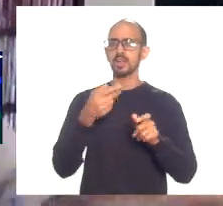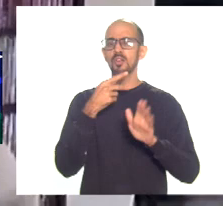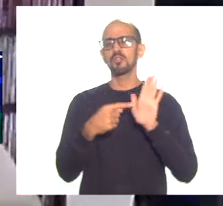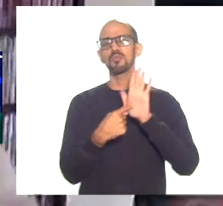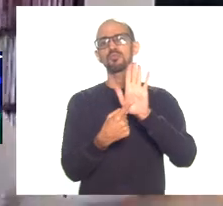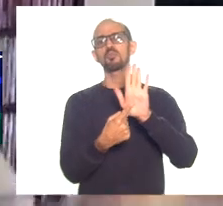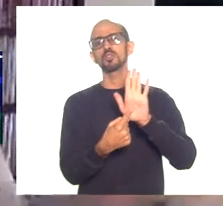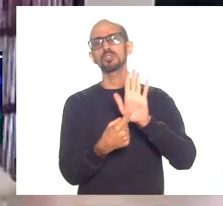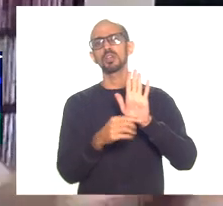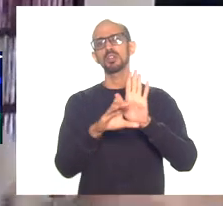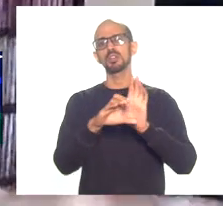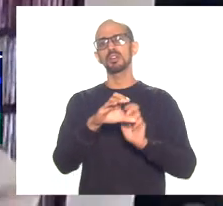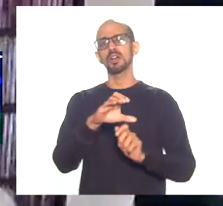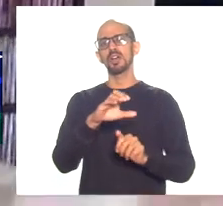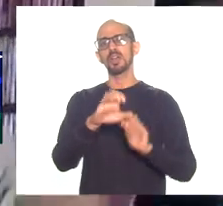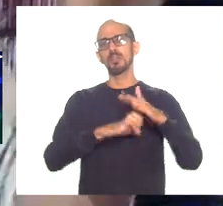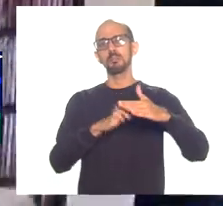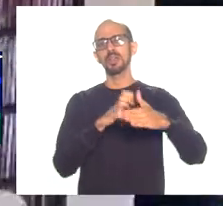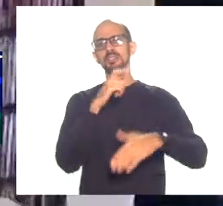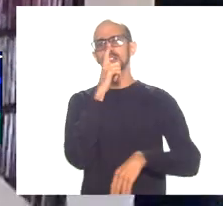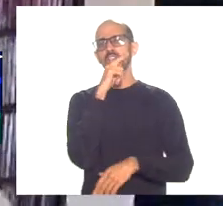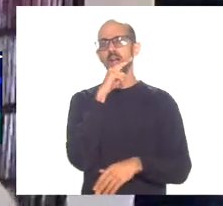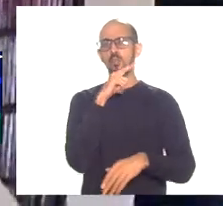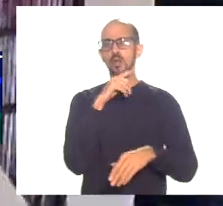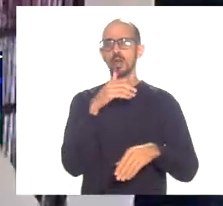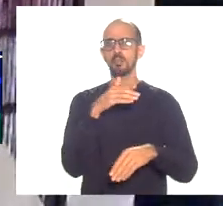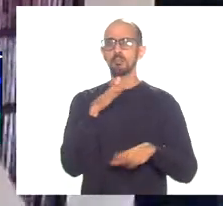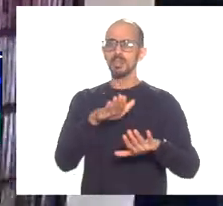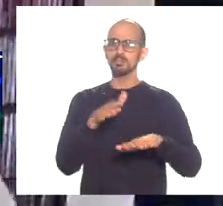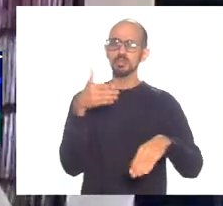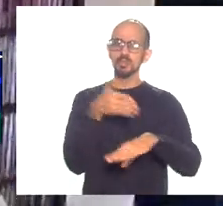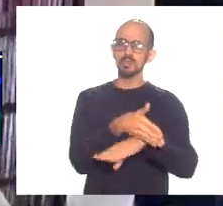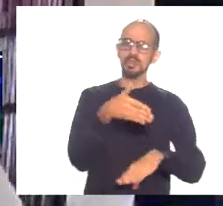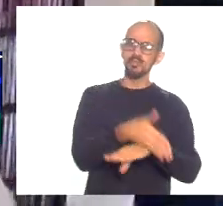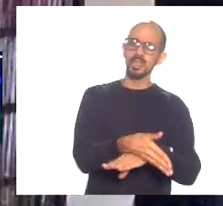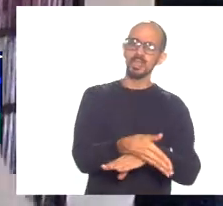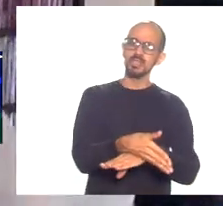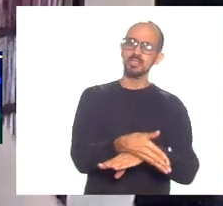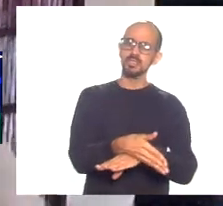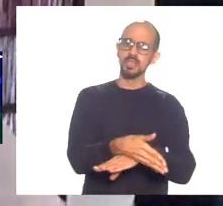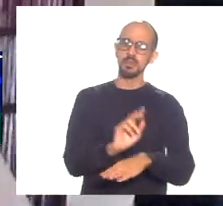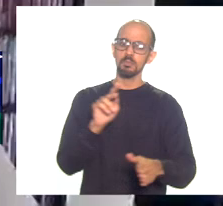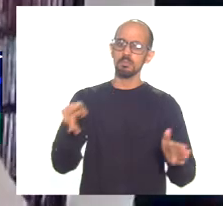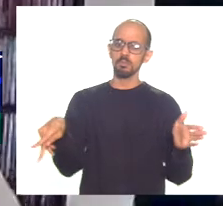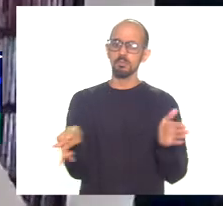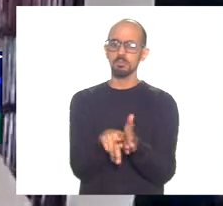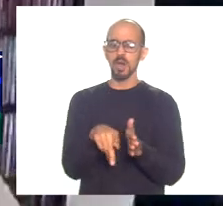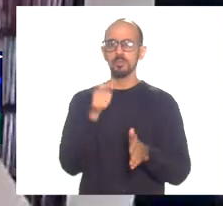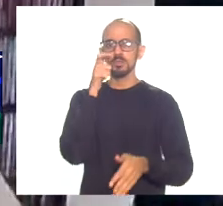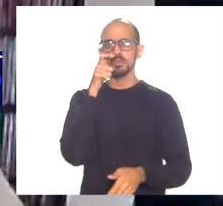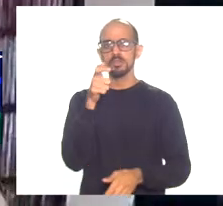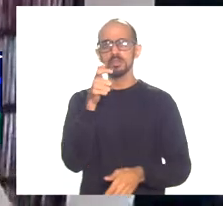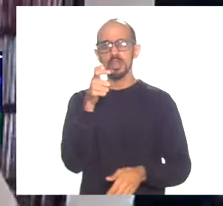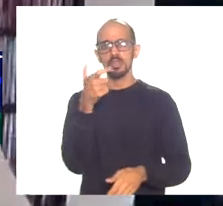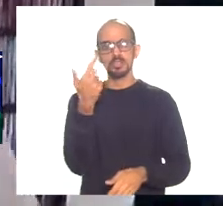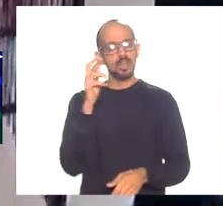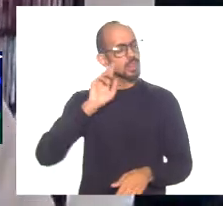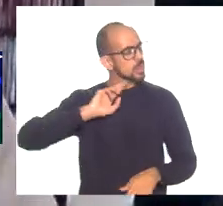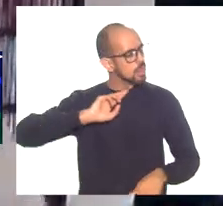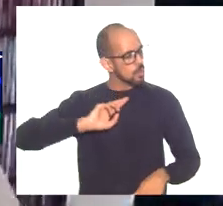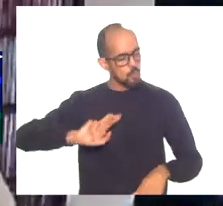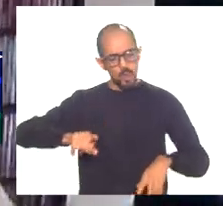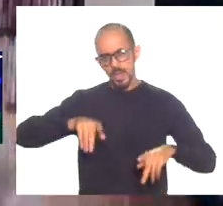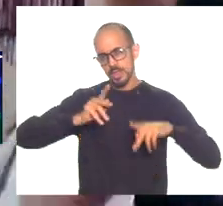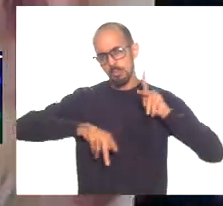quer ver a sesai constando por interferências exatamente bem interesses que não eram os interesses